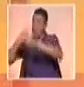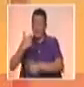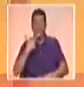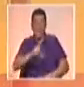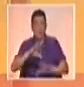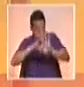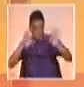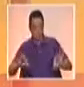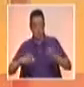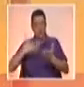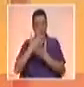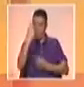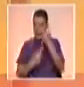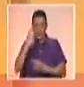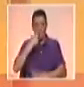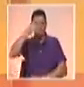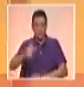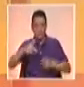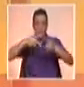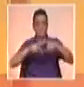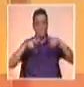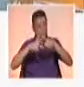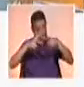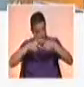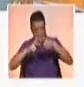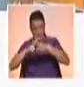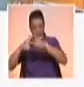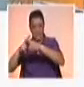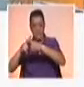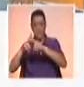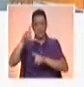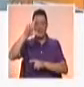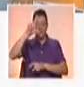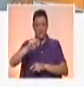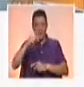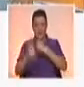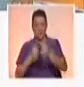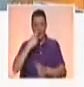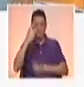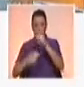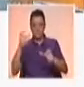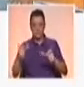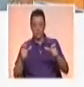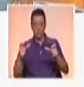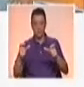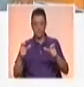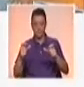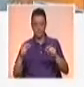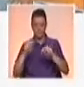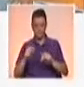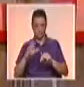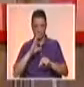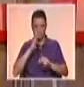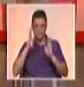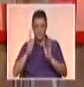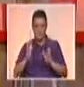Portanto, permite a qualquer pessoa ter uma outra ferramenta. Sim. E estávamos há pouco a ver que havia falta de pessoas... não é? Agora